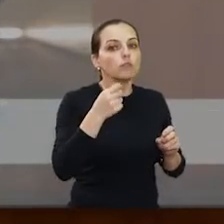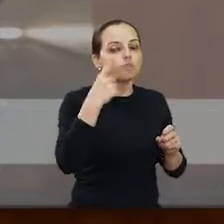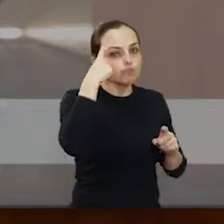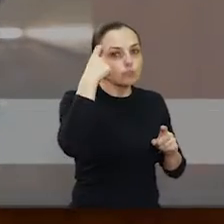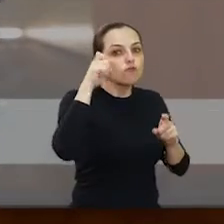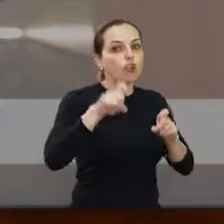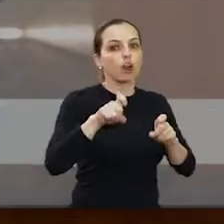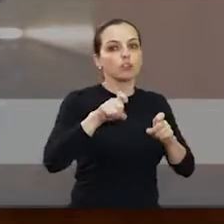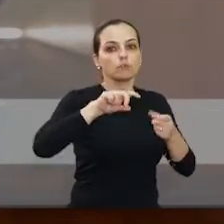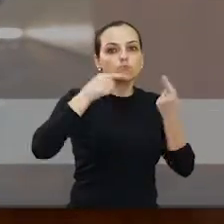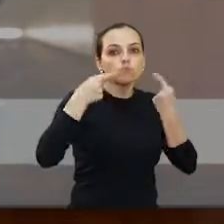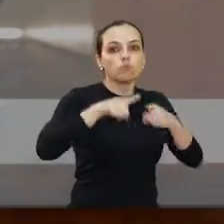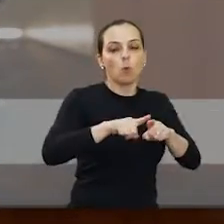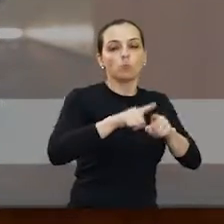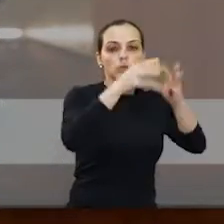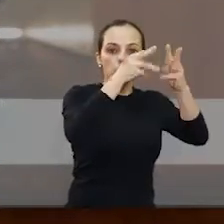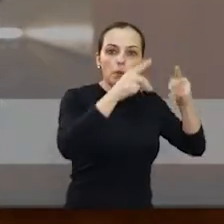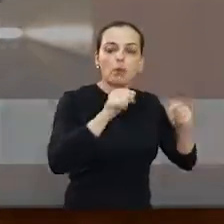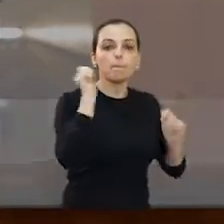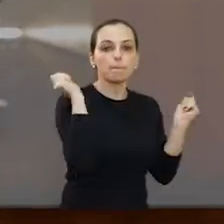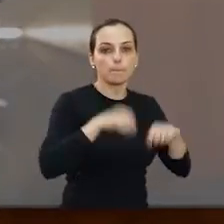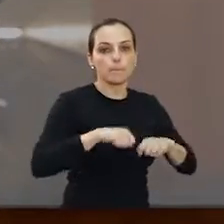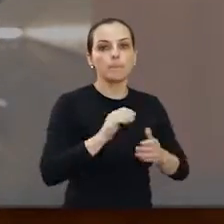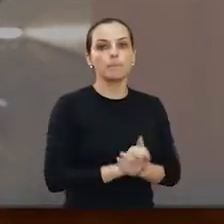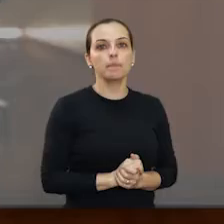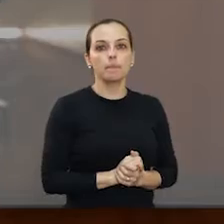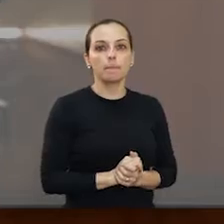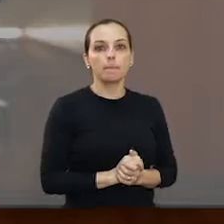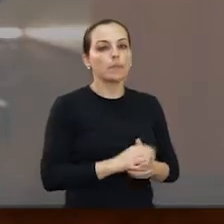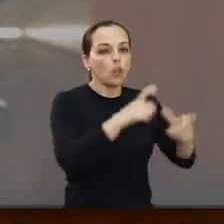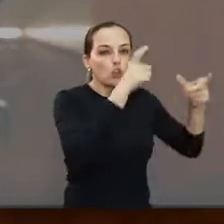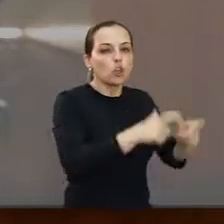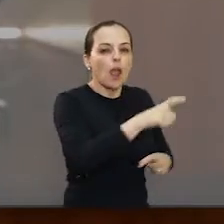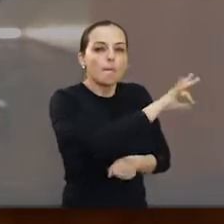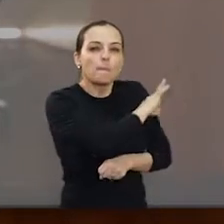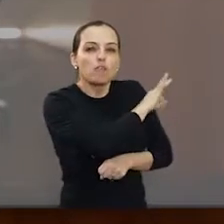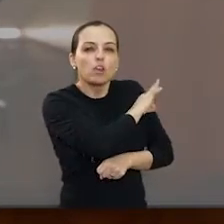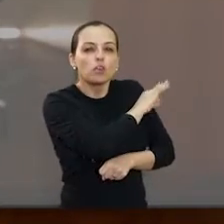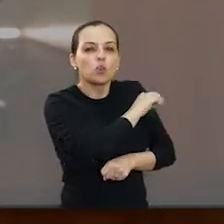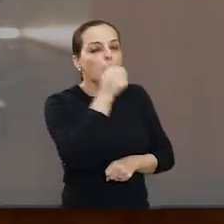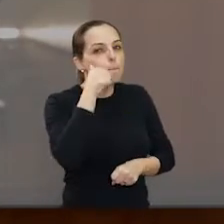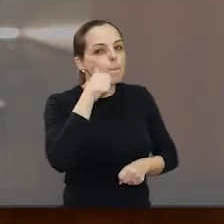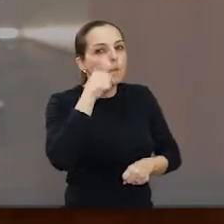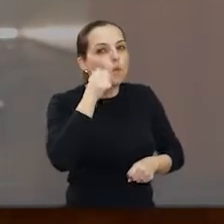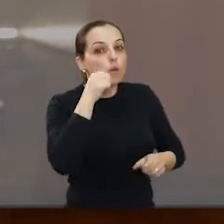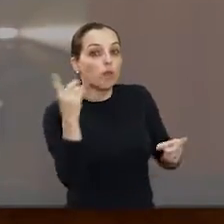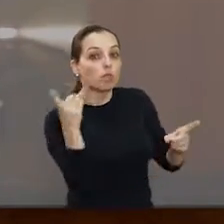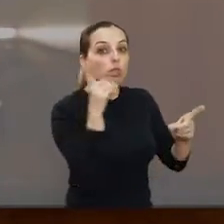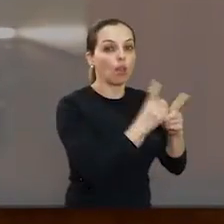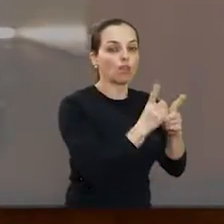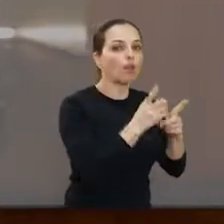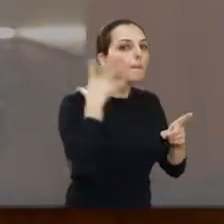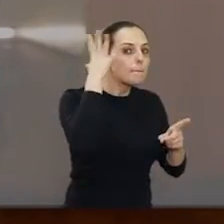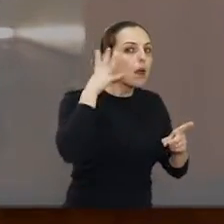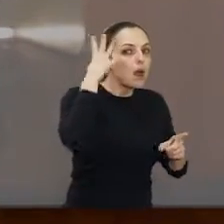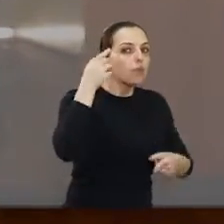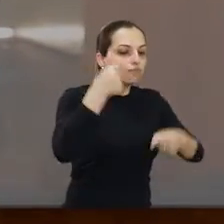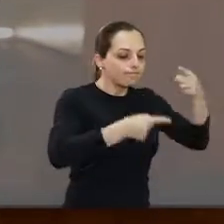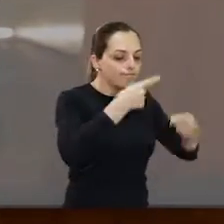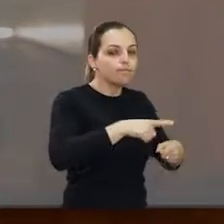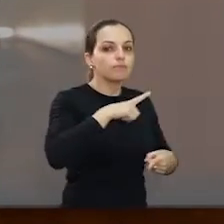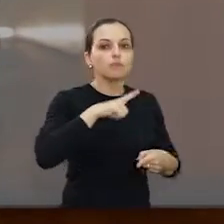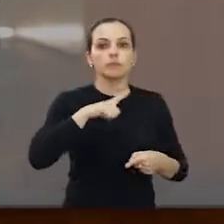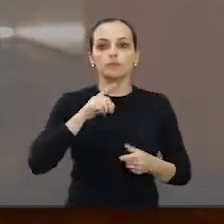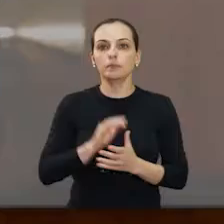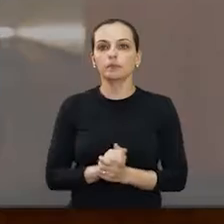atender as mulheres vítimas de violência. Então a gente traz um acompanhamento terapêutico, com sessões com a psicóloga uma vez por